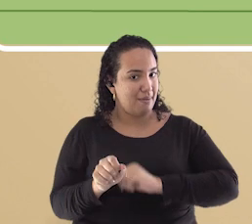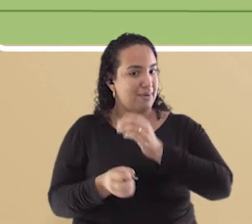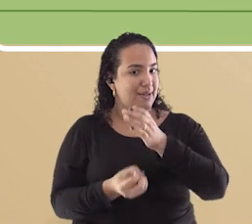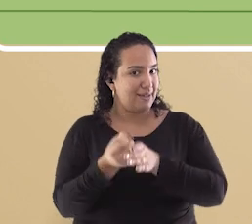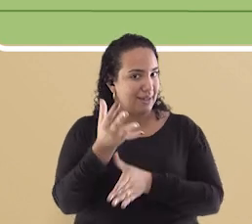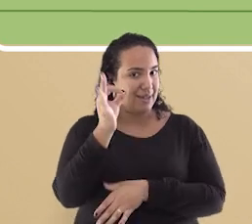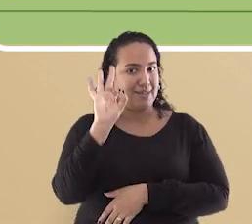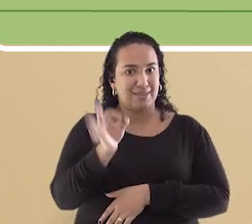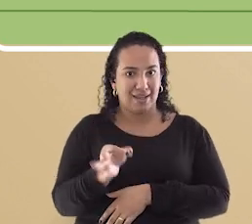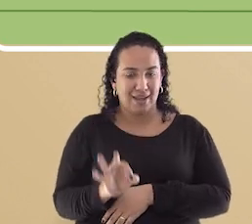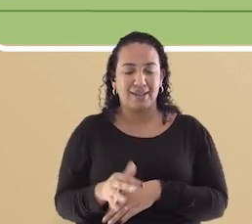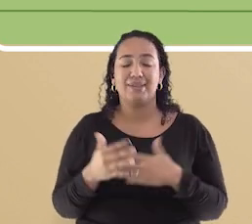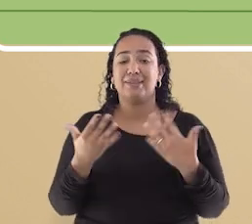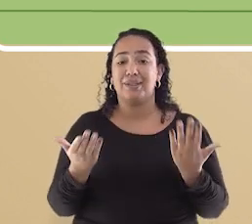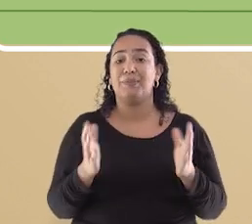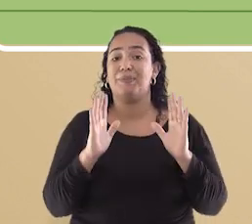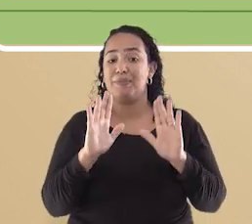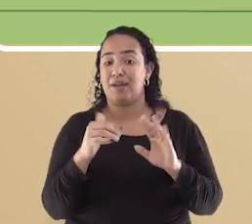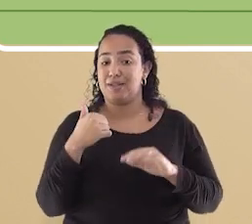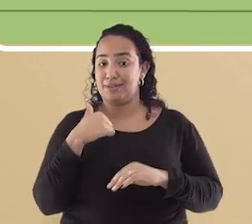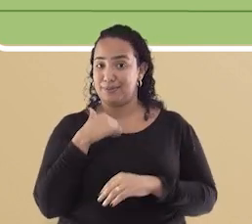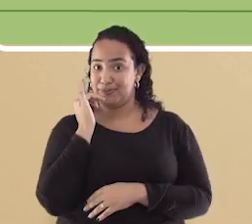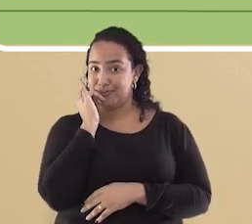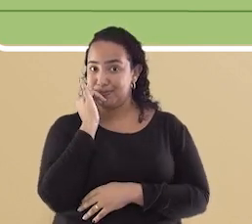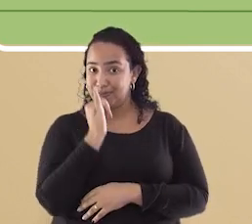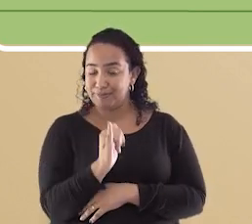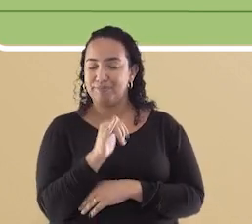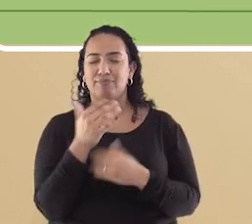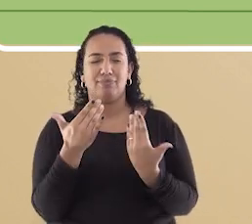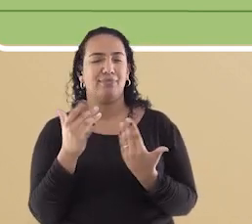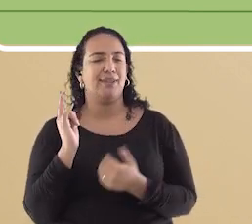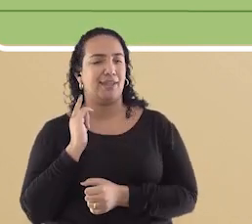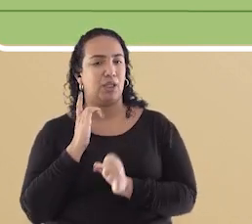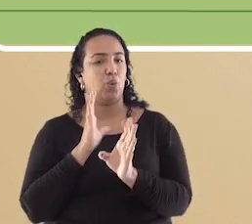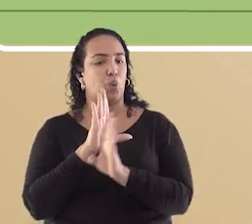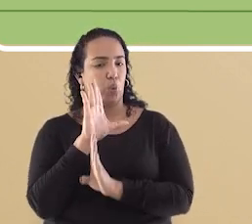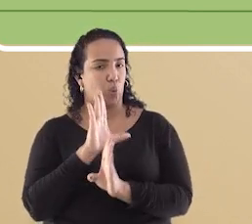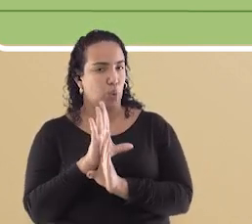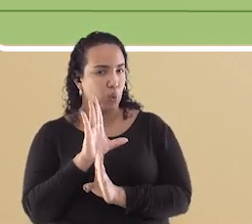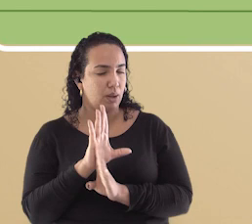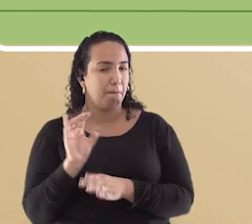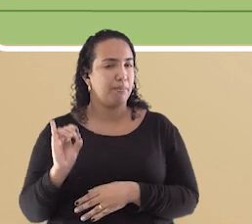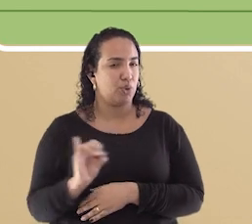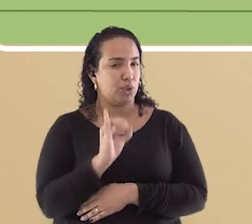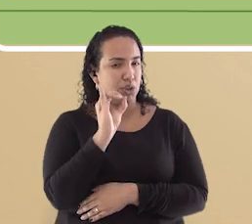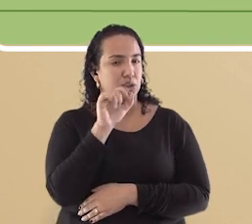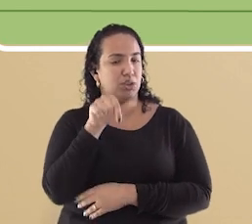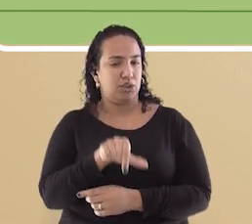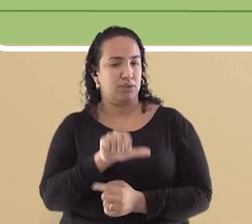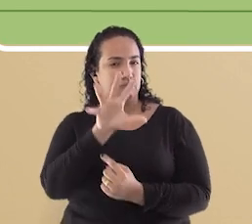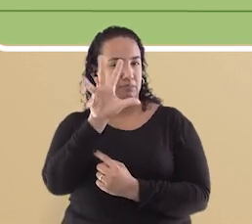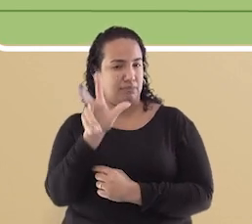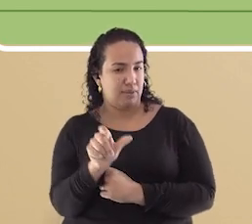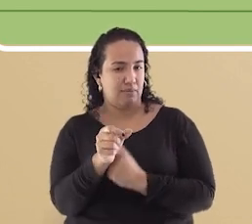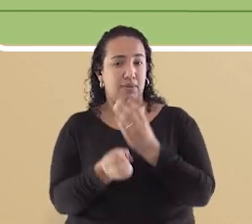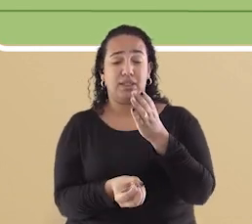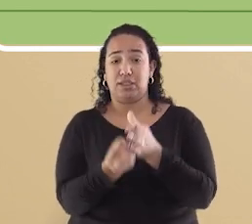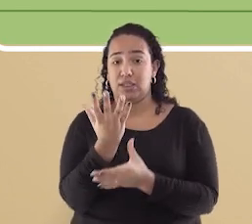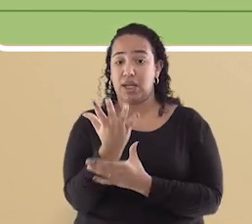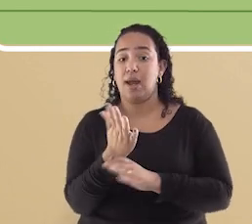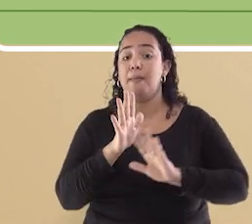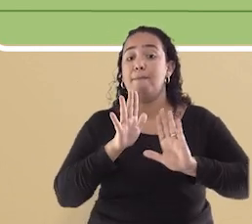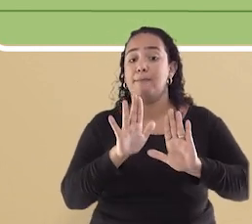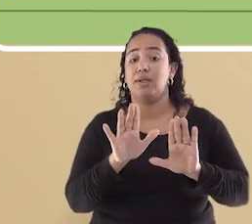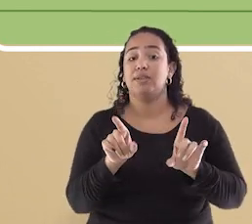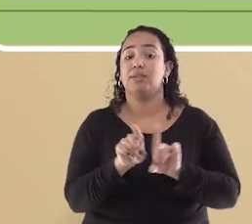Mas eu vou te contar uma coisa. Por mais que essas orientações sejam importantes para produzir o mapa,